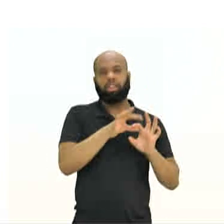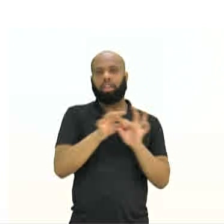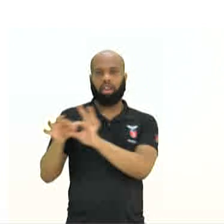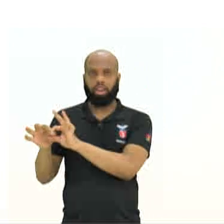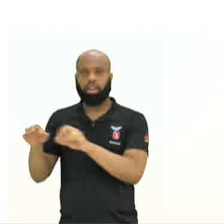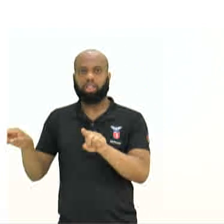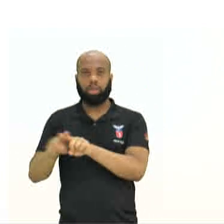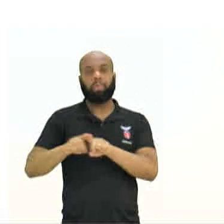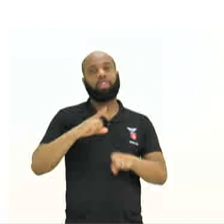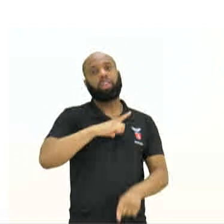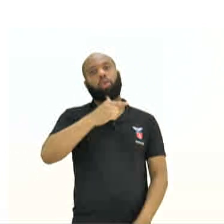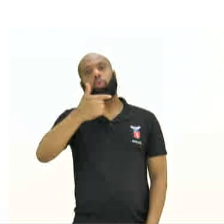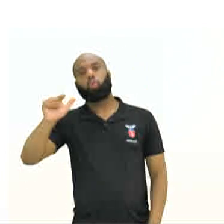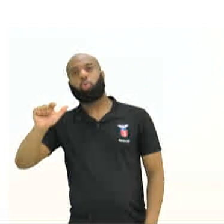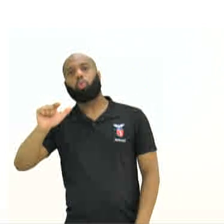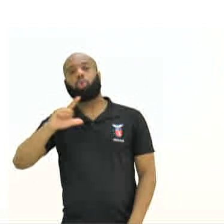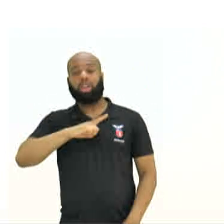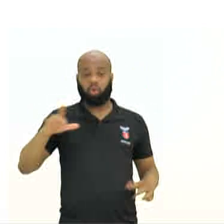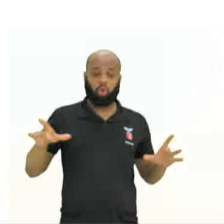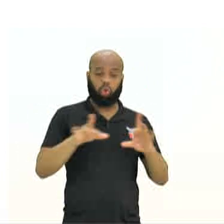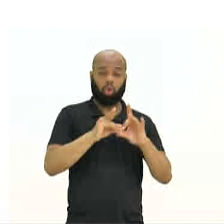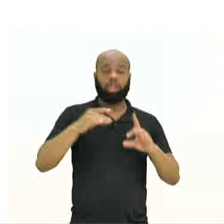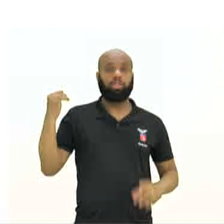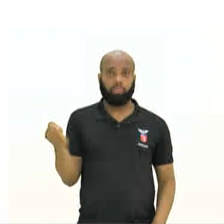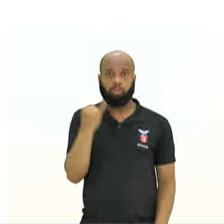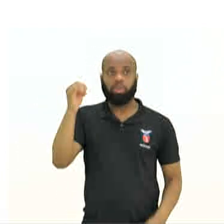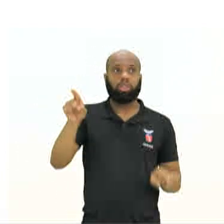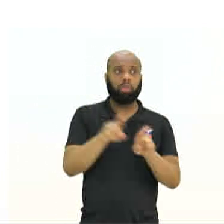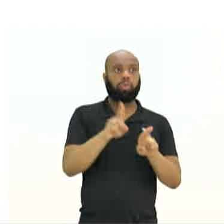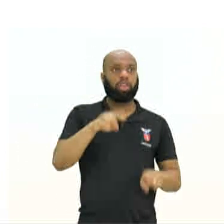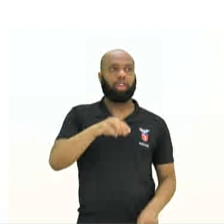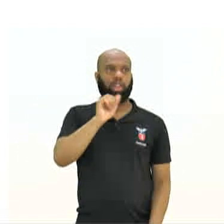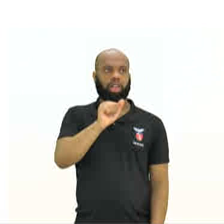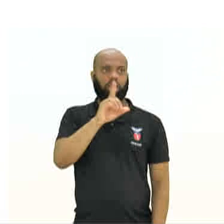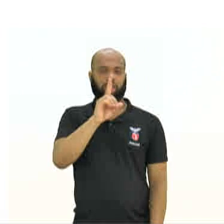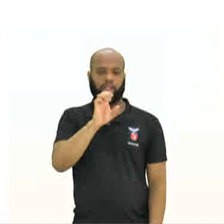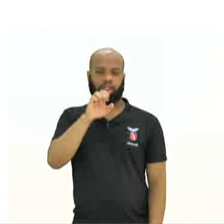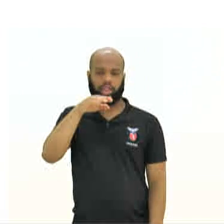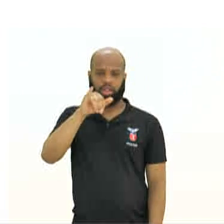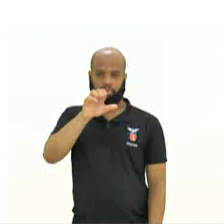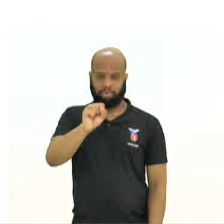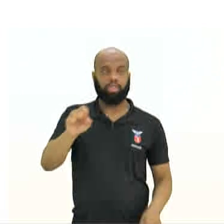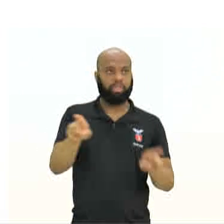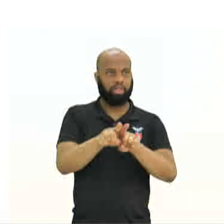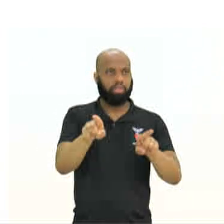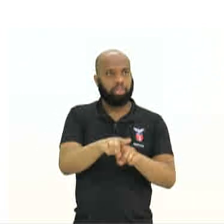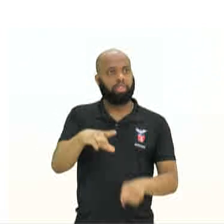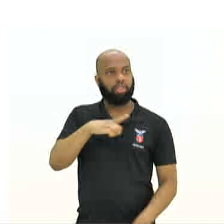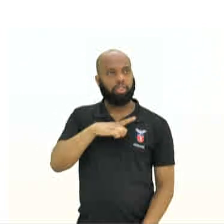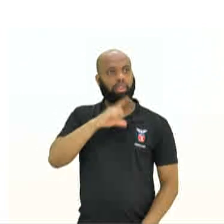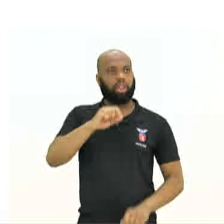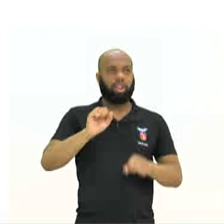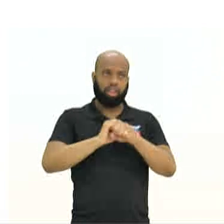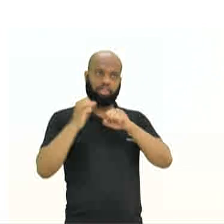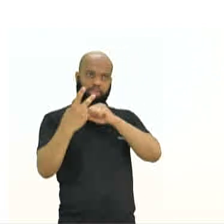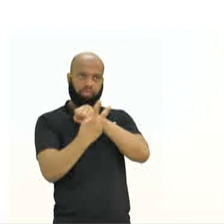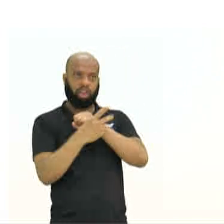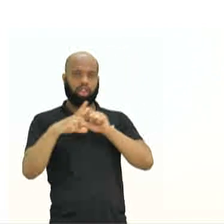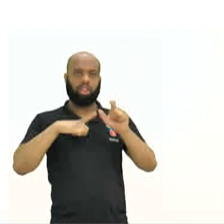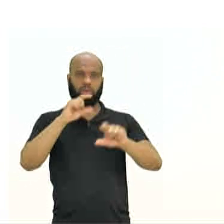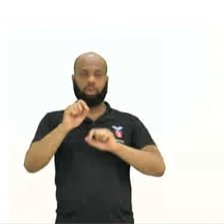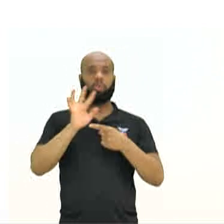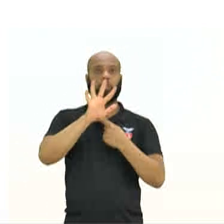nós temos um outro elemento conectivo importante, que é o ademais, que está aqui ó, em vermelhinho para vocês. Advérbio que passa a ideia